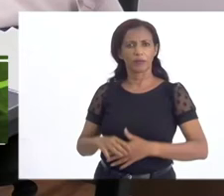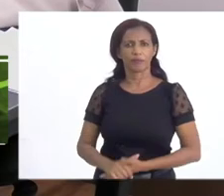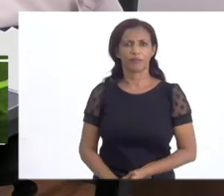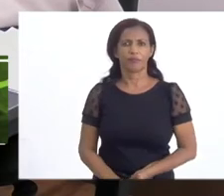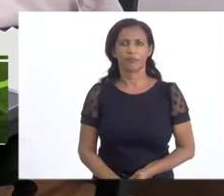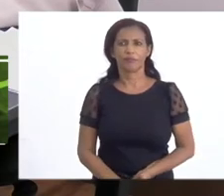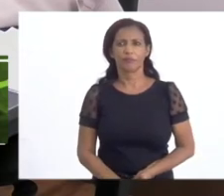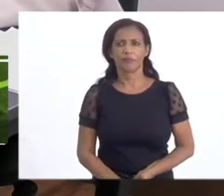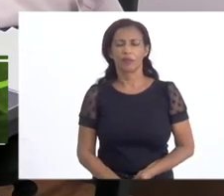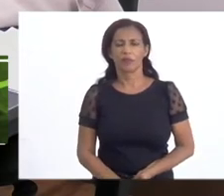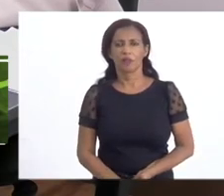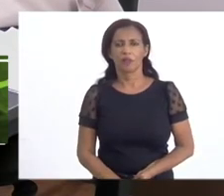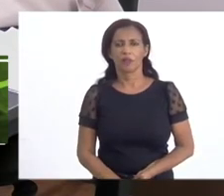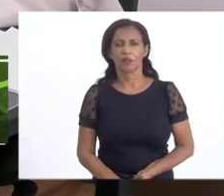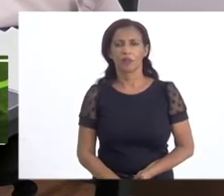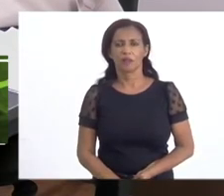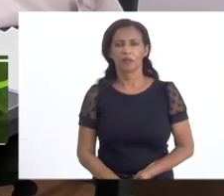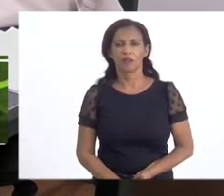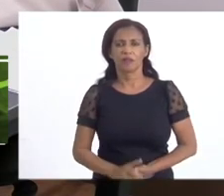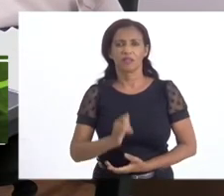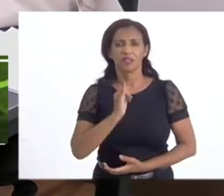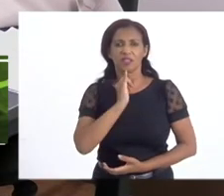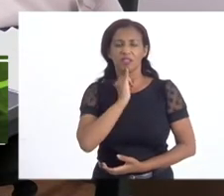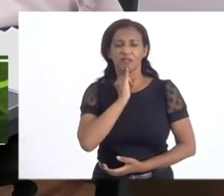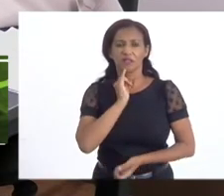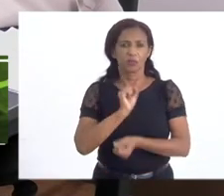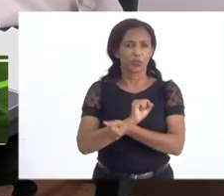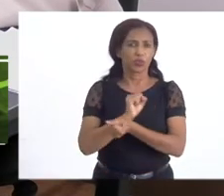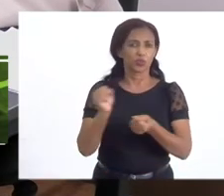Infelizmente tem eco forte, que é quase impossível para me falar.